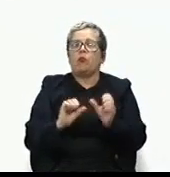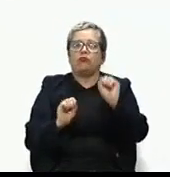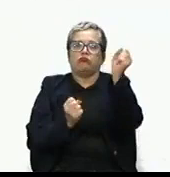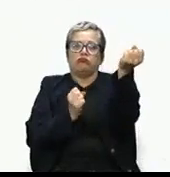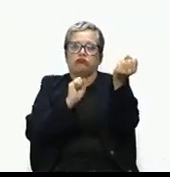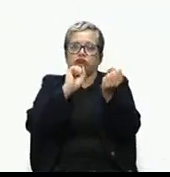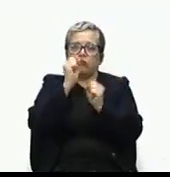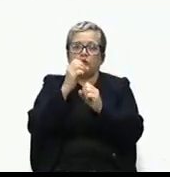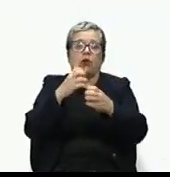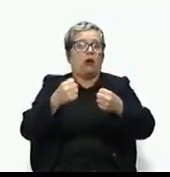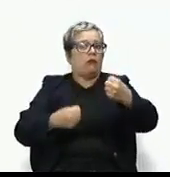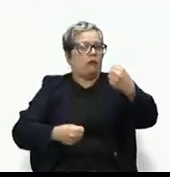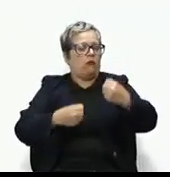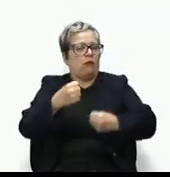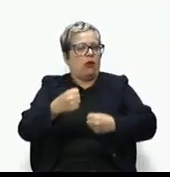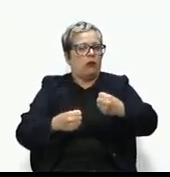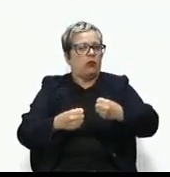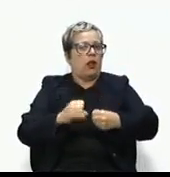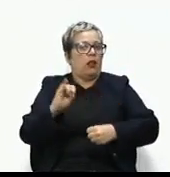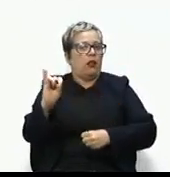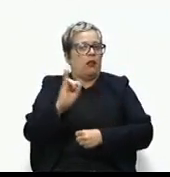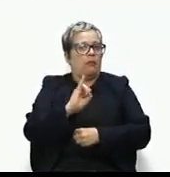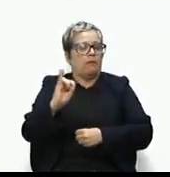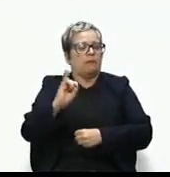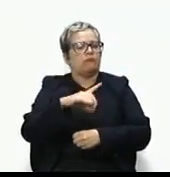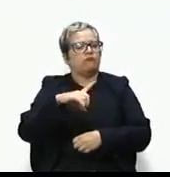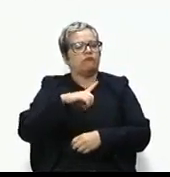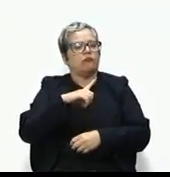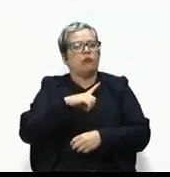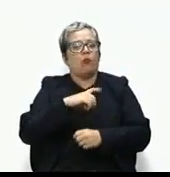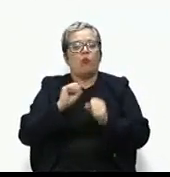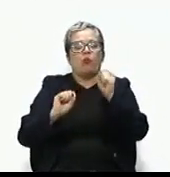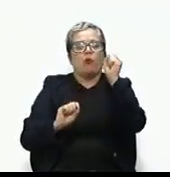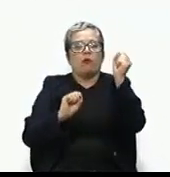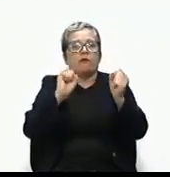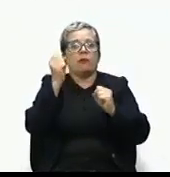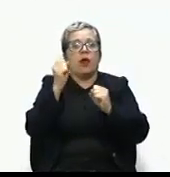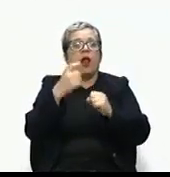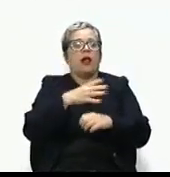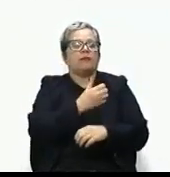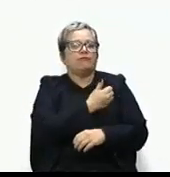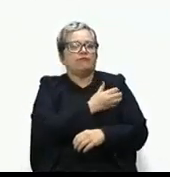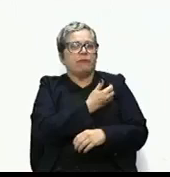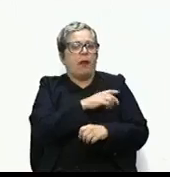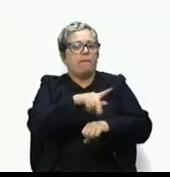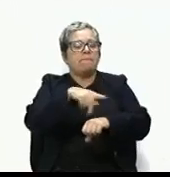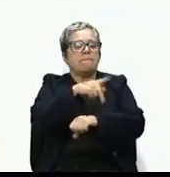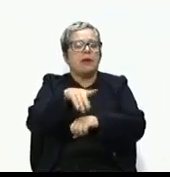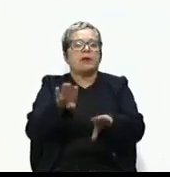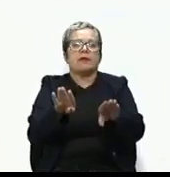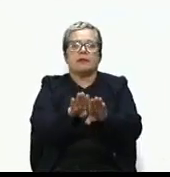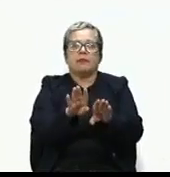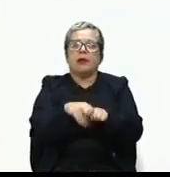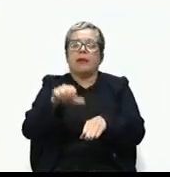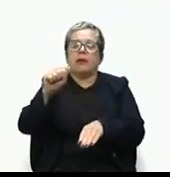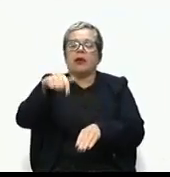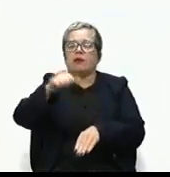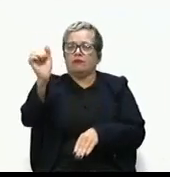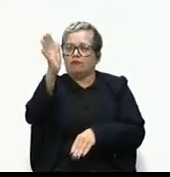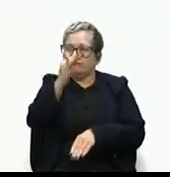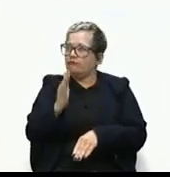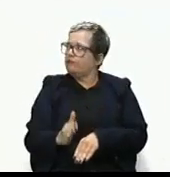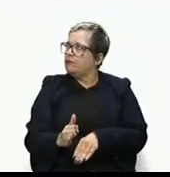indústria automobilística italiana montou uma fábrica A na Argentina e uma fábrica B no